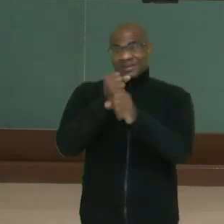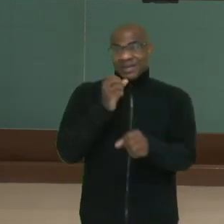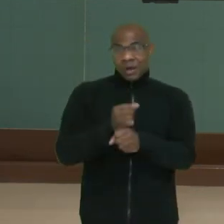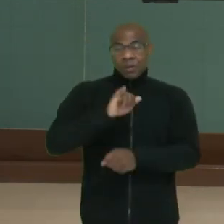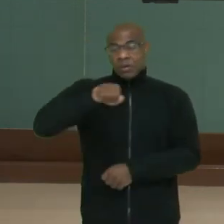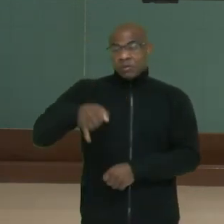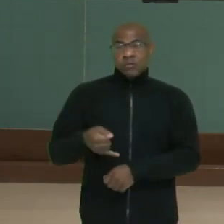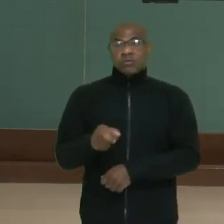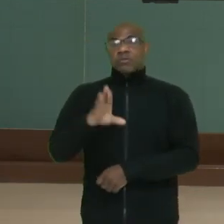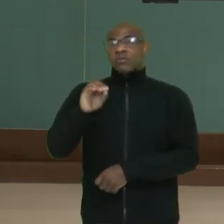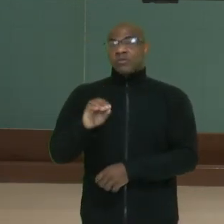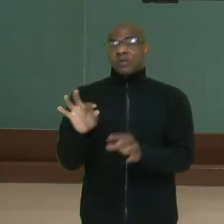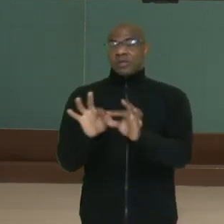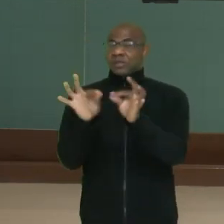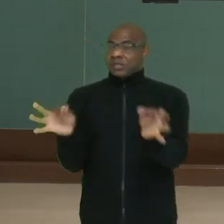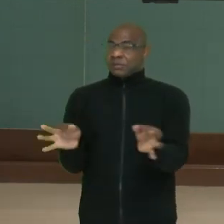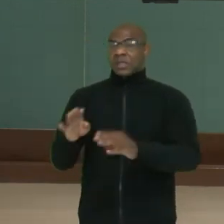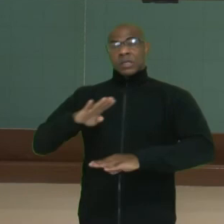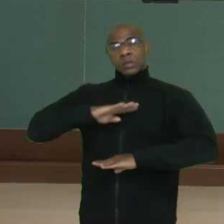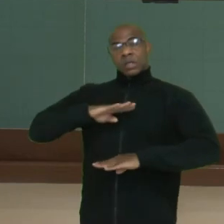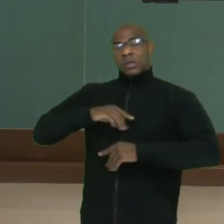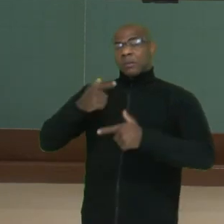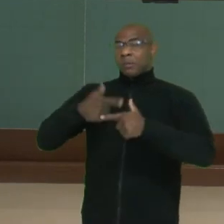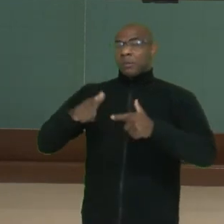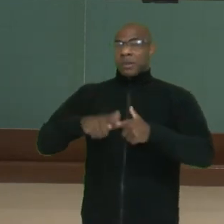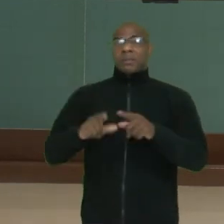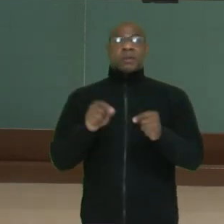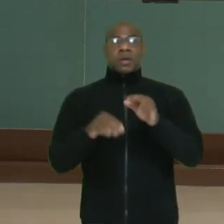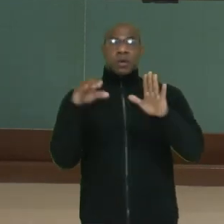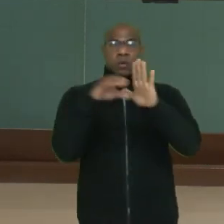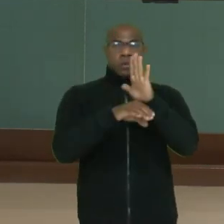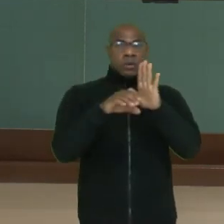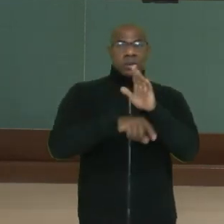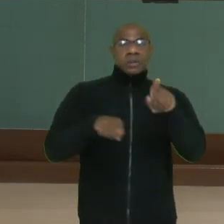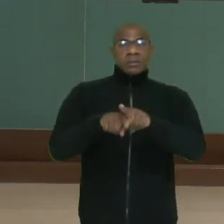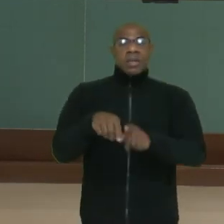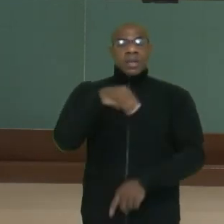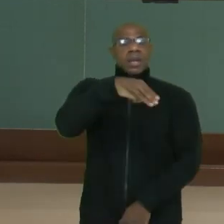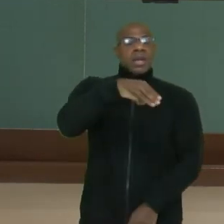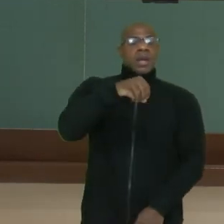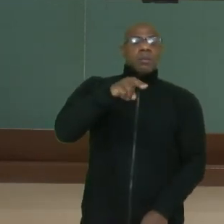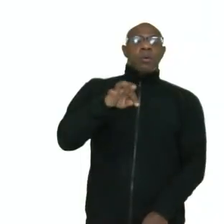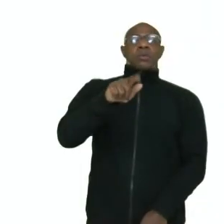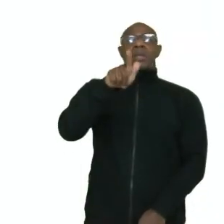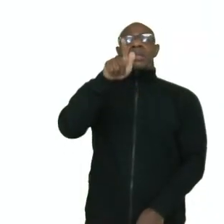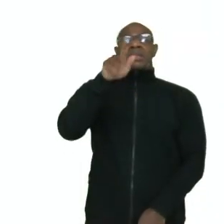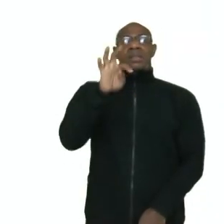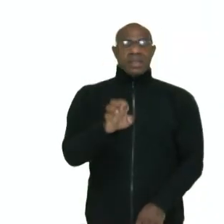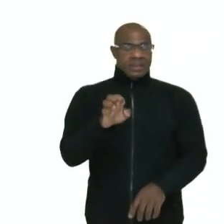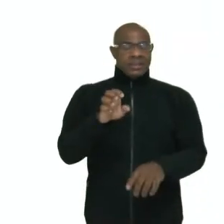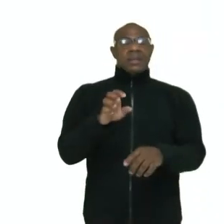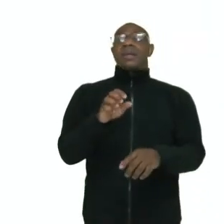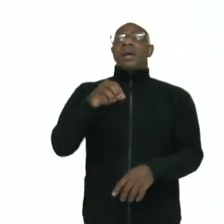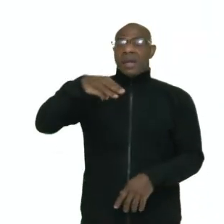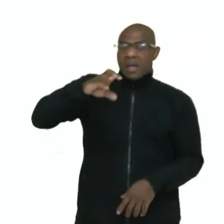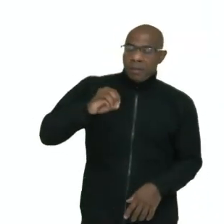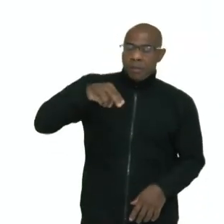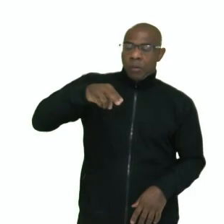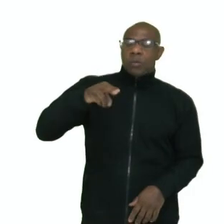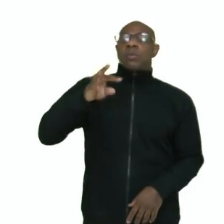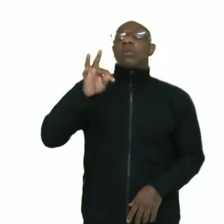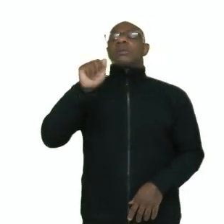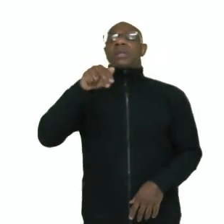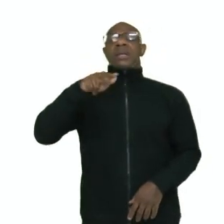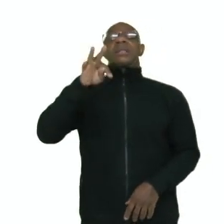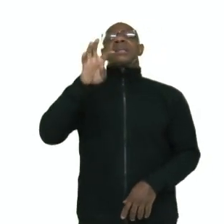simples em situações problema, definição de montante. E repare que podemos juntar a fórmula do montante com